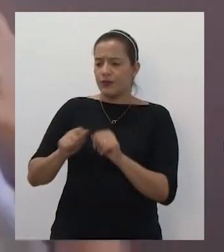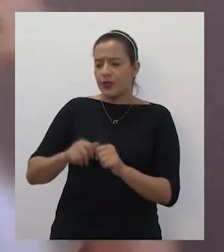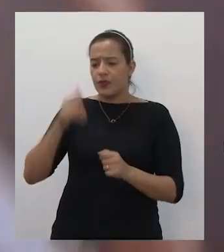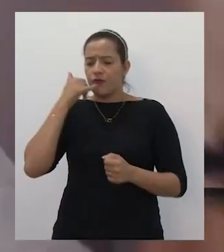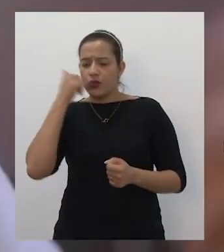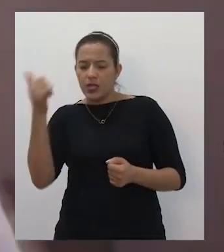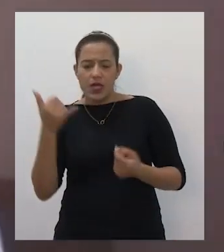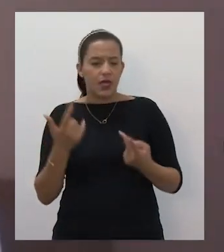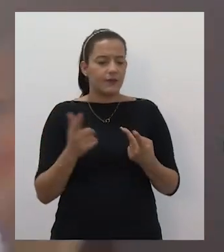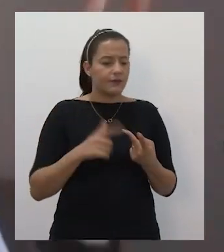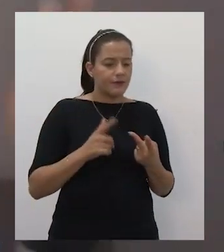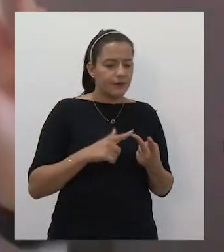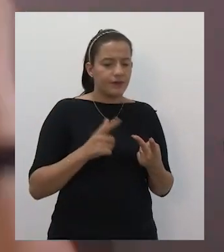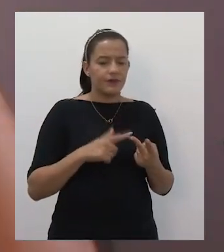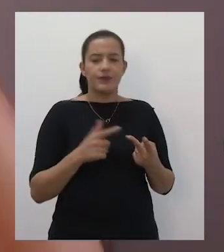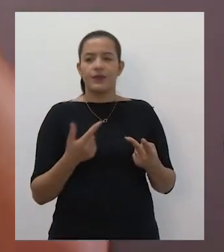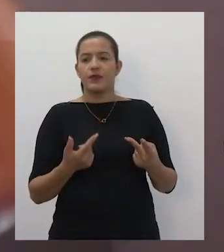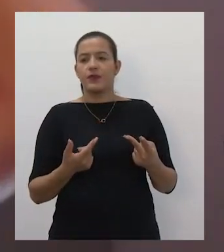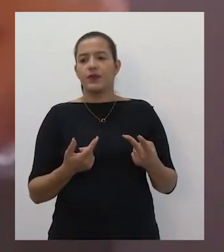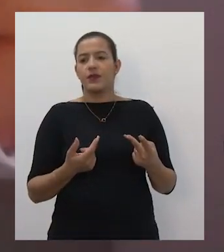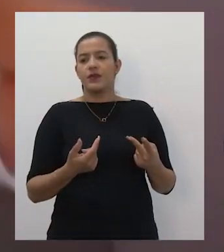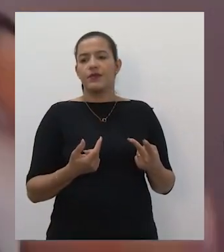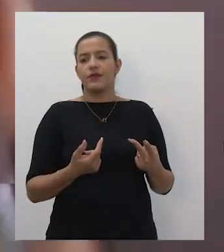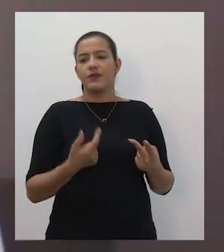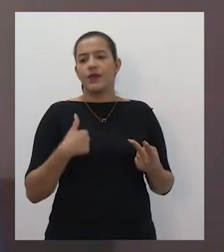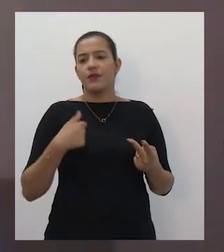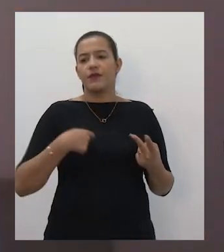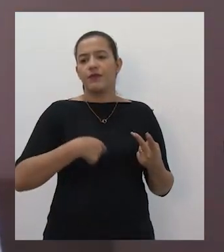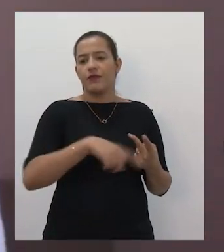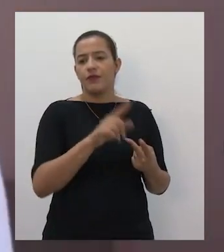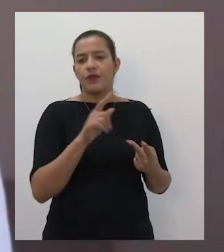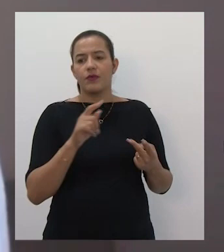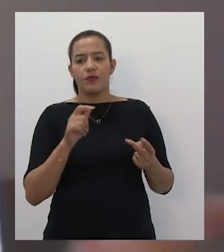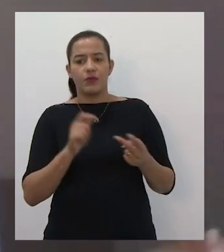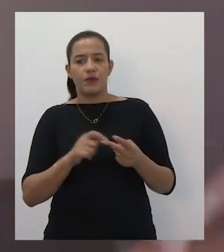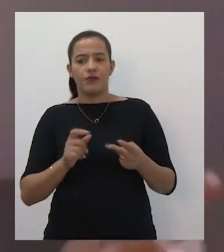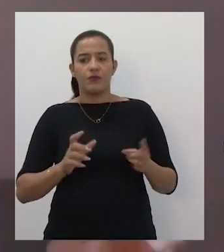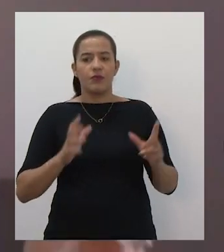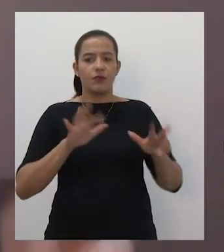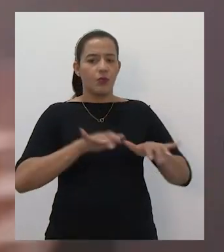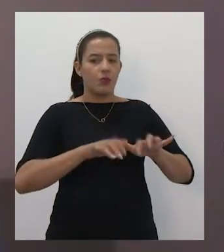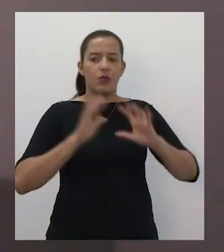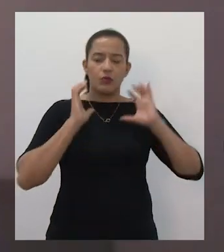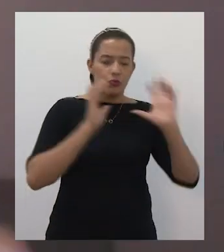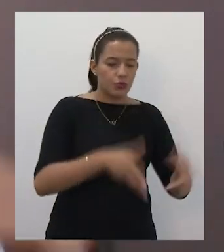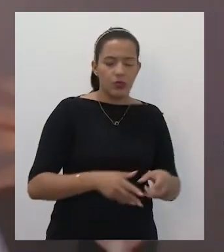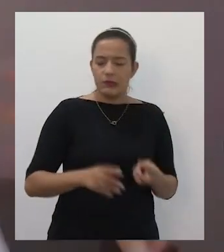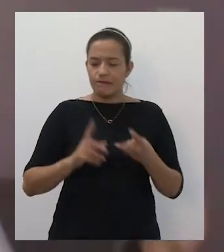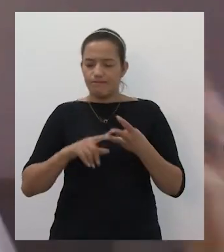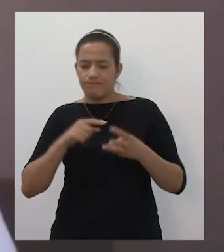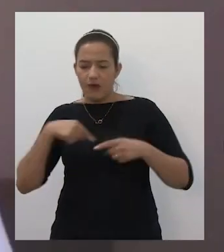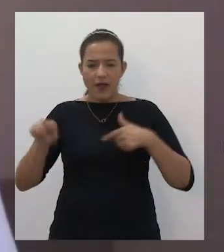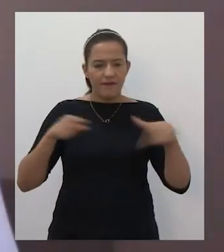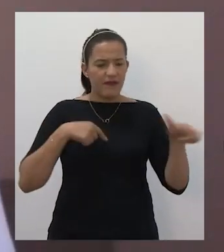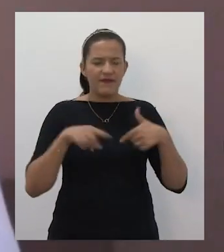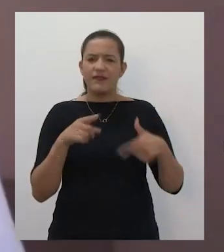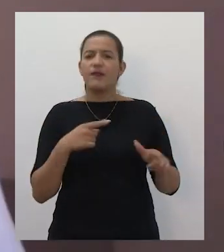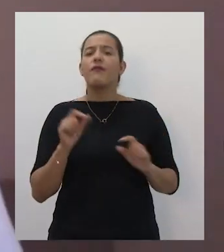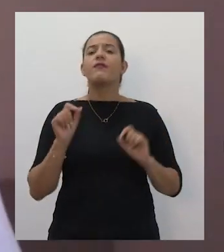ligar para o meu pai. Eu vou jogar o computador no chão. Eu